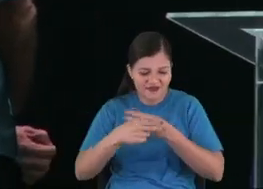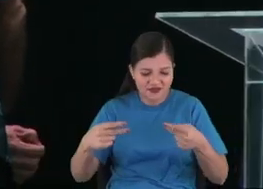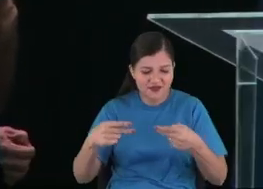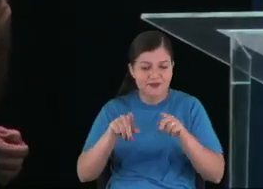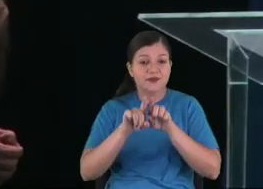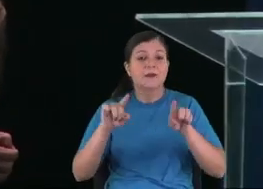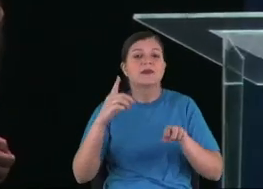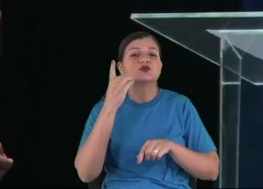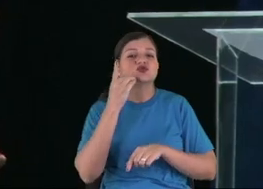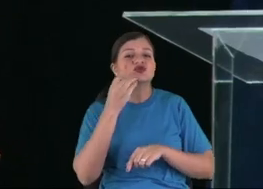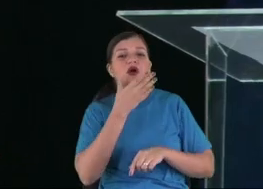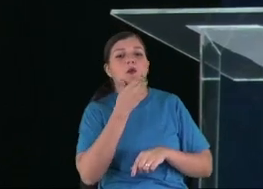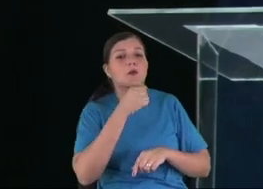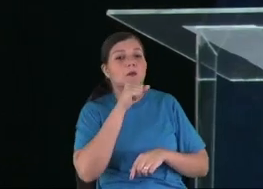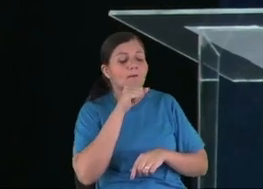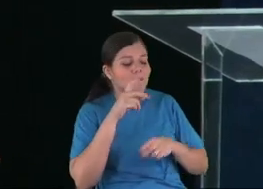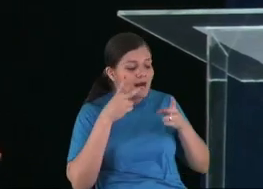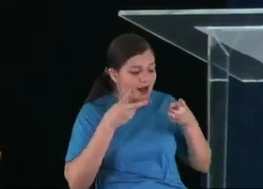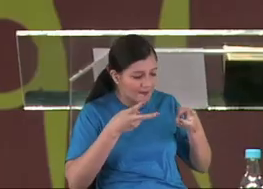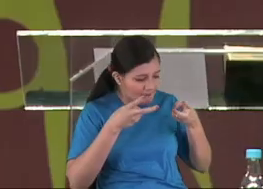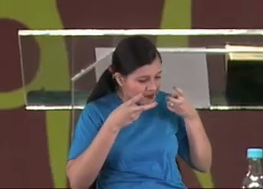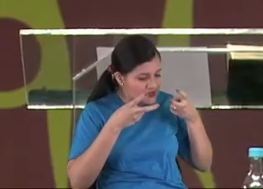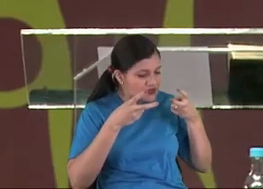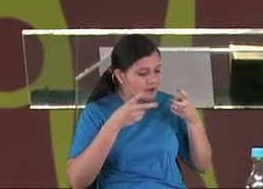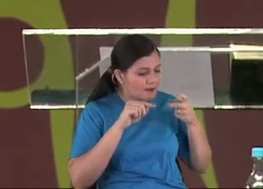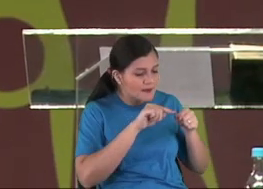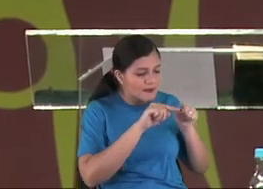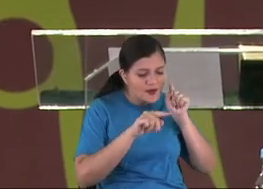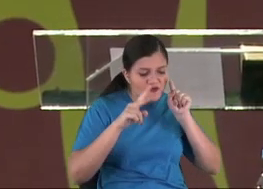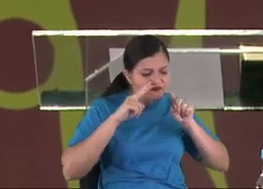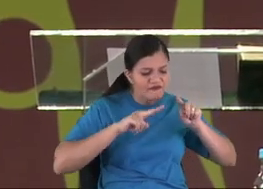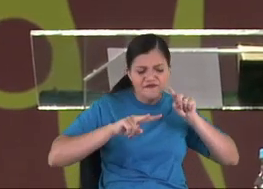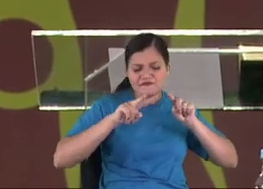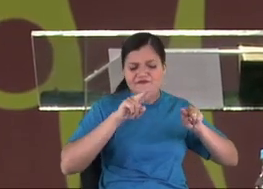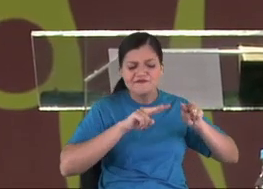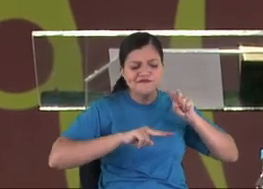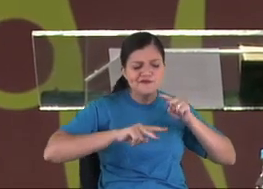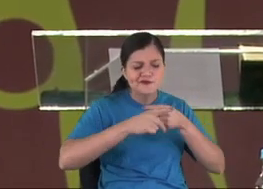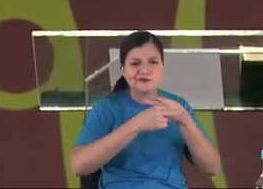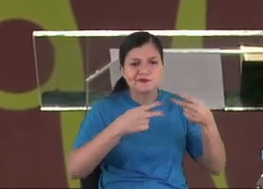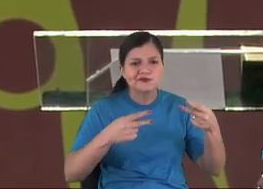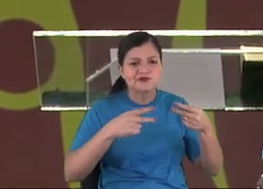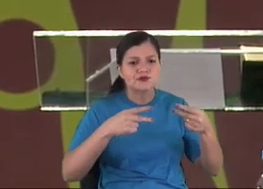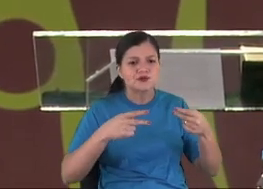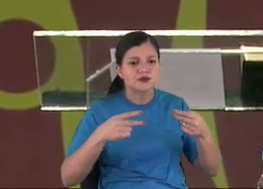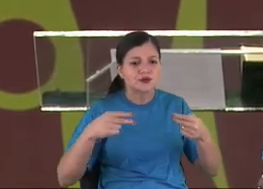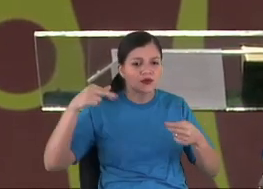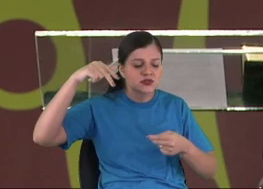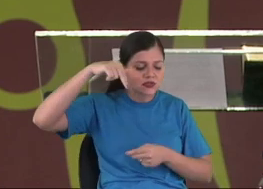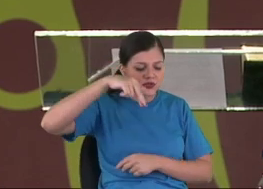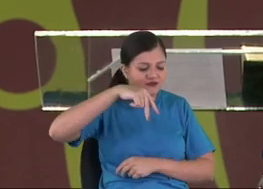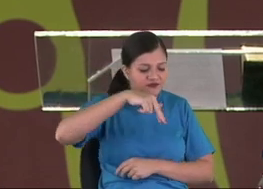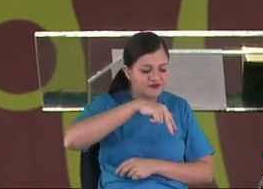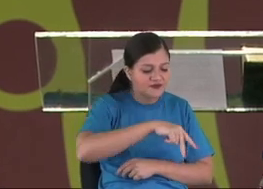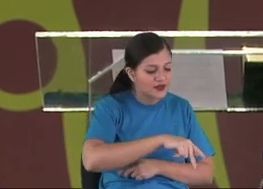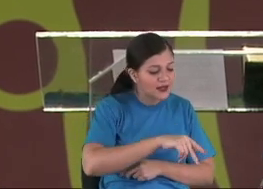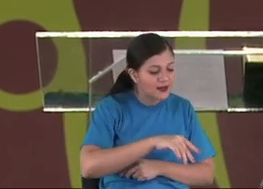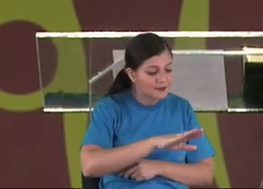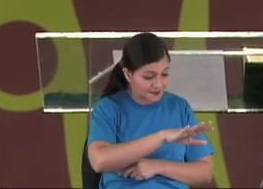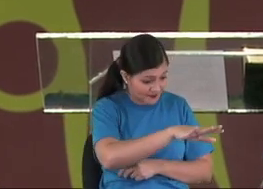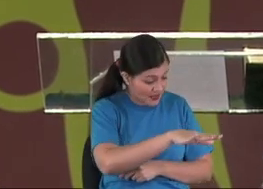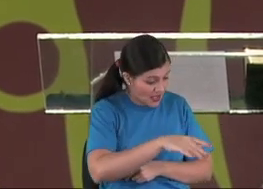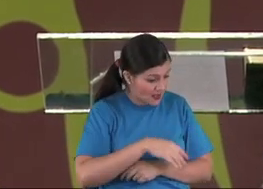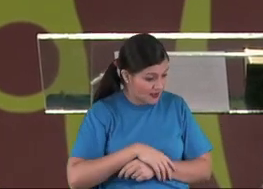olhando lá da janela de cima, ele ouviu algumas coisas e viu algumas coisas, e ele desceu na calma e chegou e disse assim: